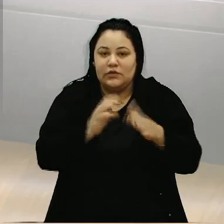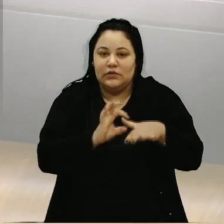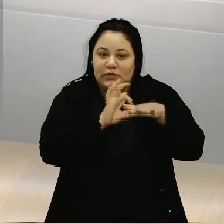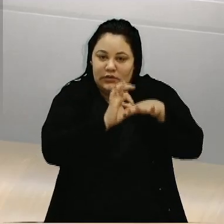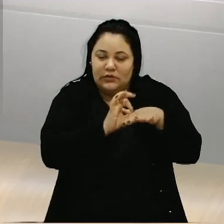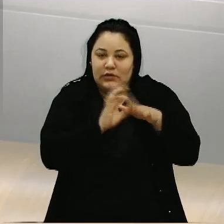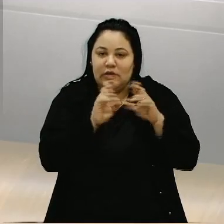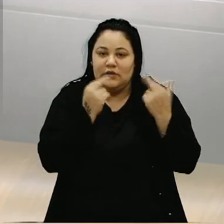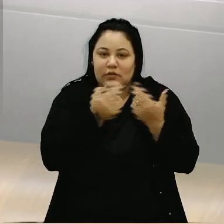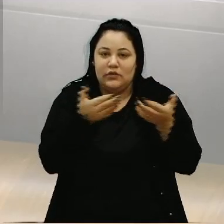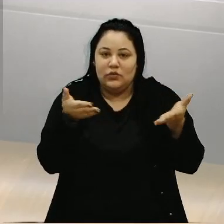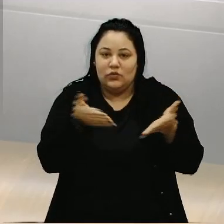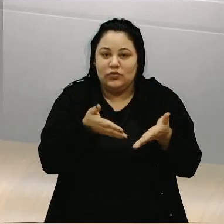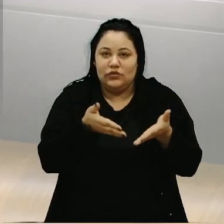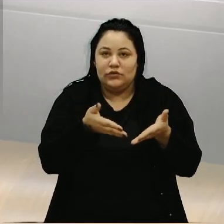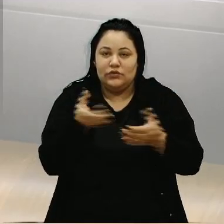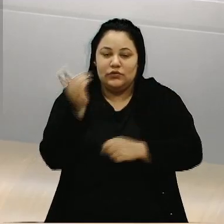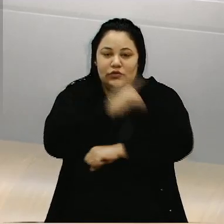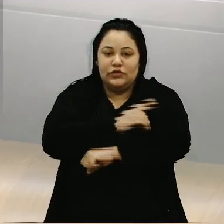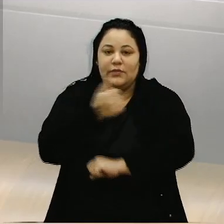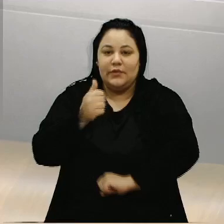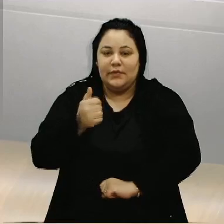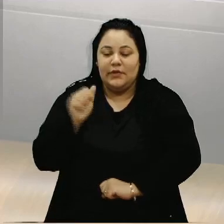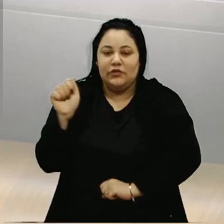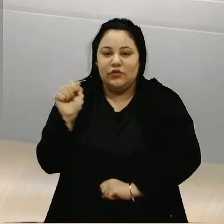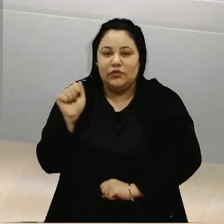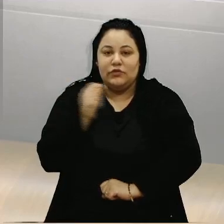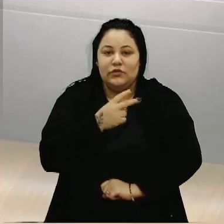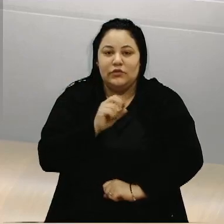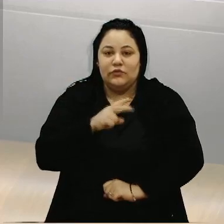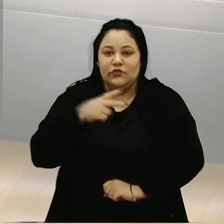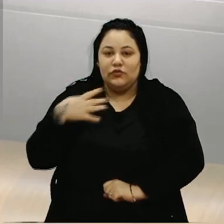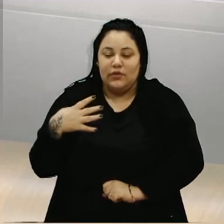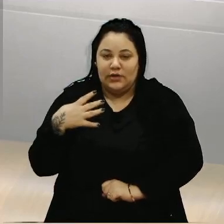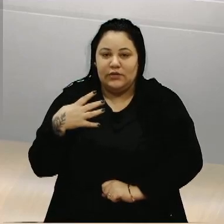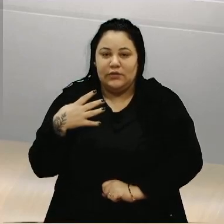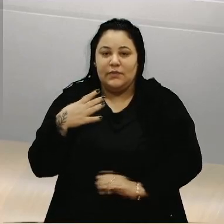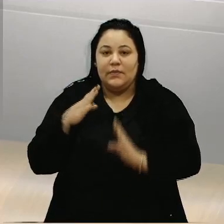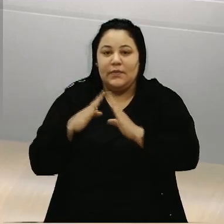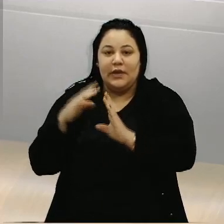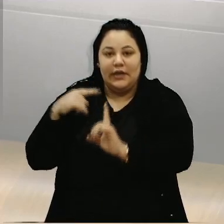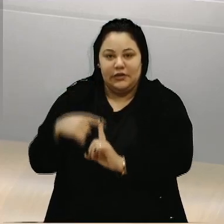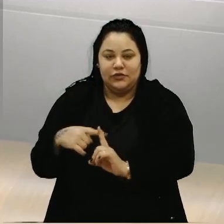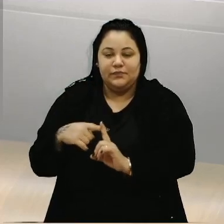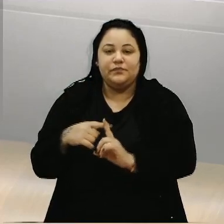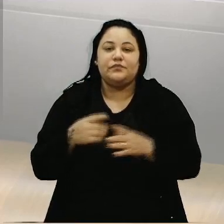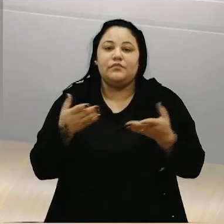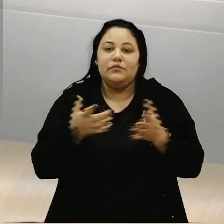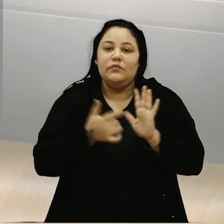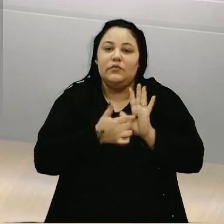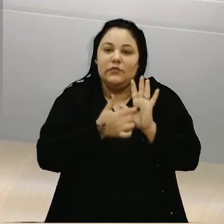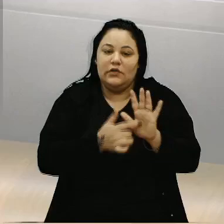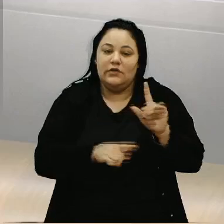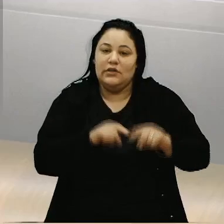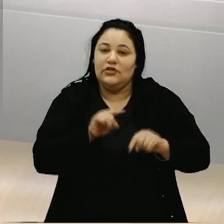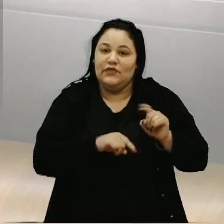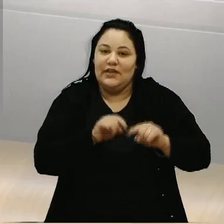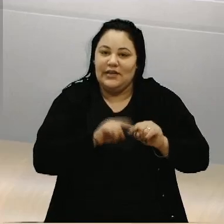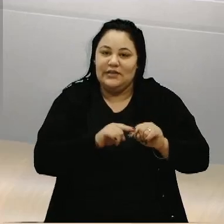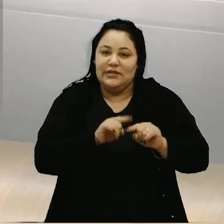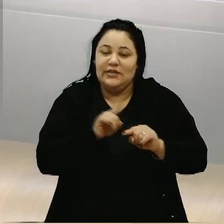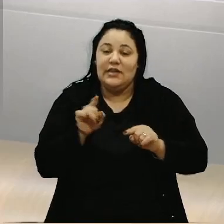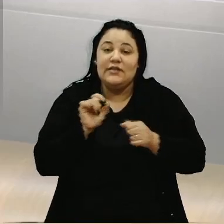sessão ordinária do dia 1º de agosto de 2024 para a Igreja Be One Church, para apresentação das atividades realizadas no